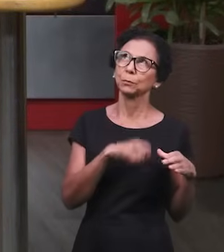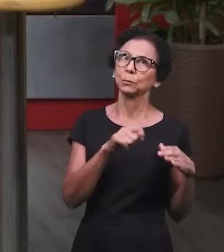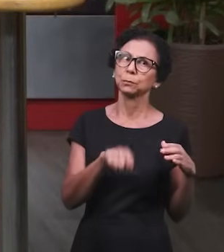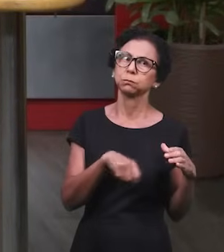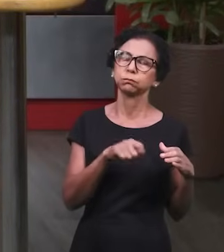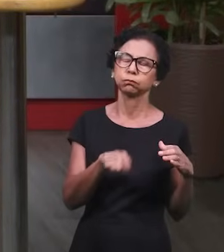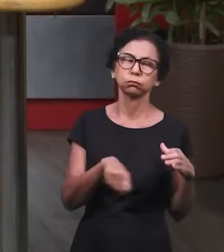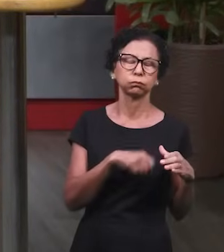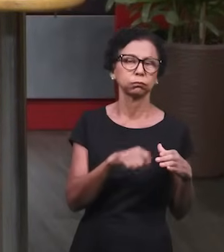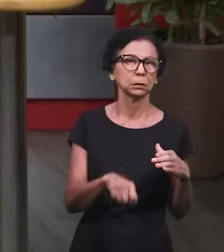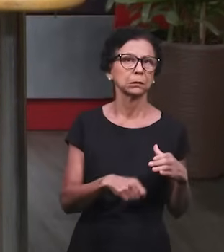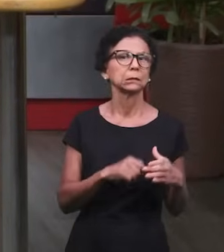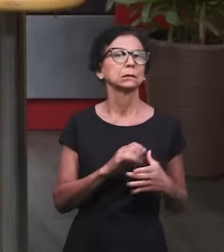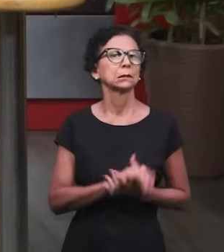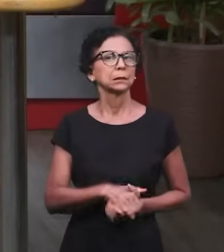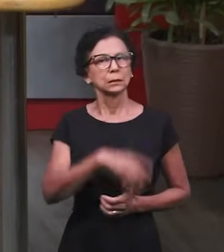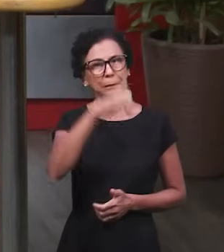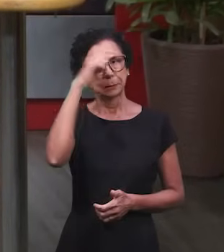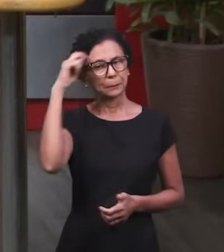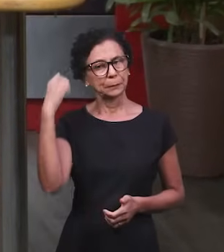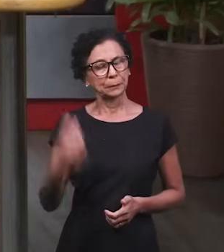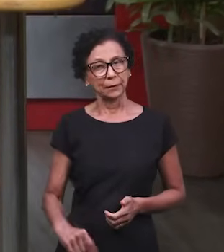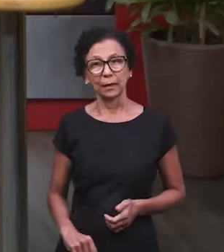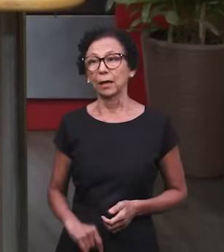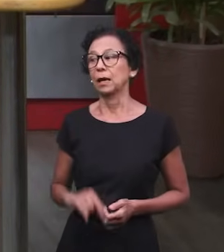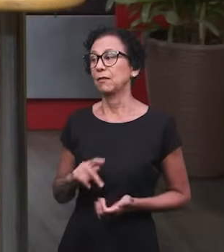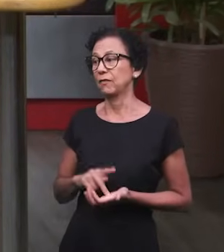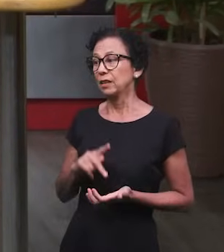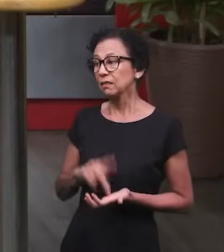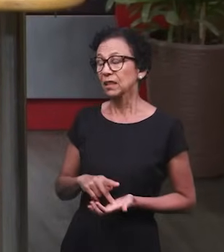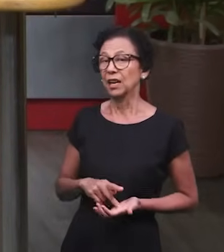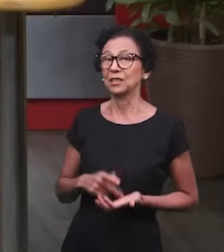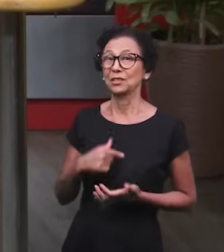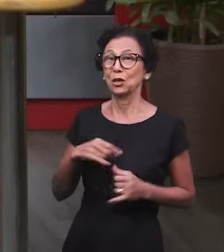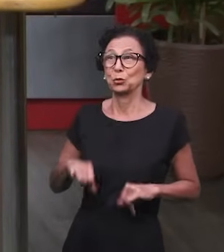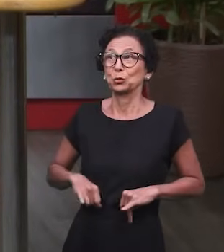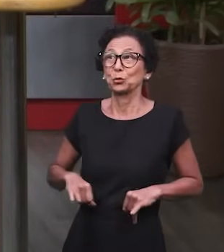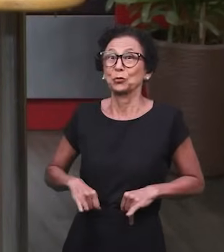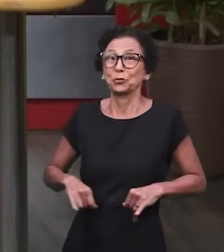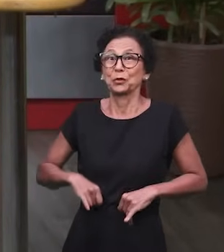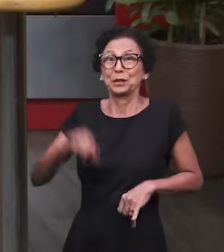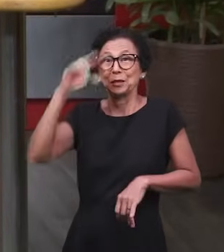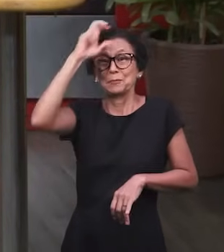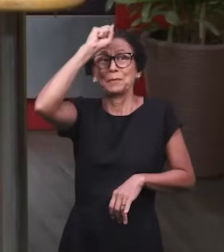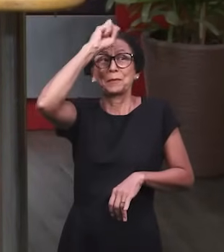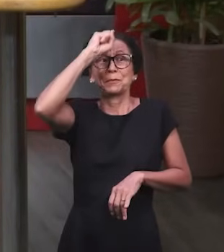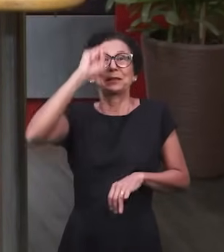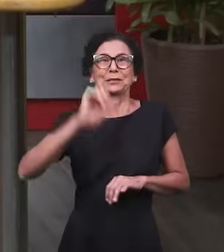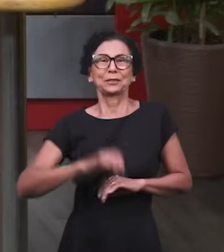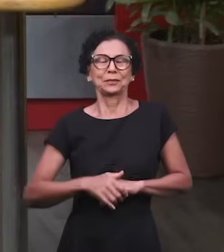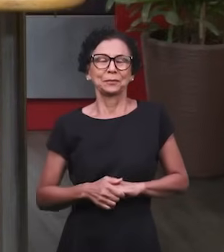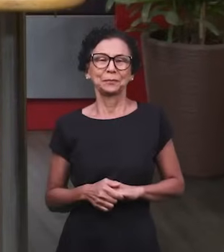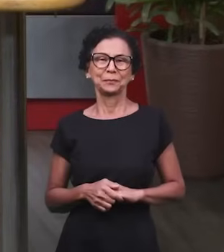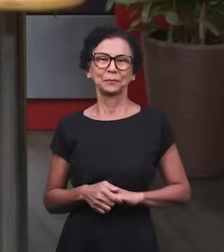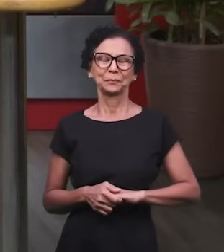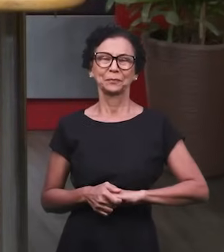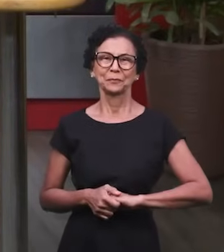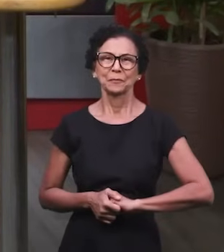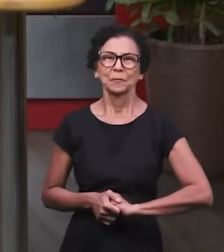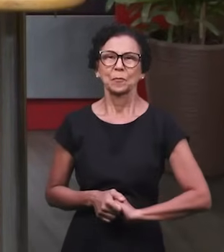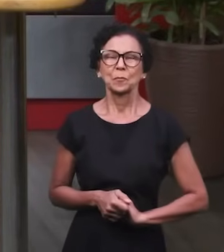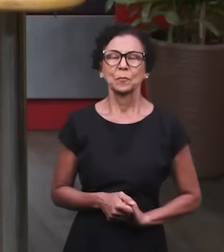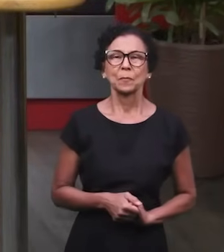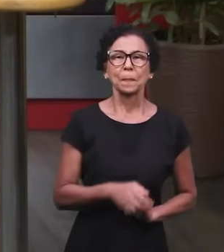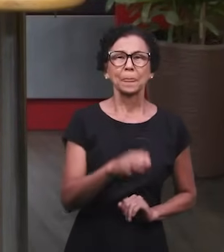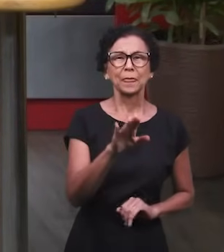prato lavar não sei o quê é eu f eu tive que aprender no sofrimento mas veja só agora veja só a a você causa